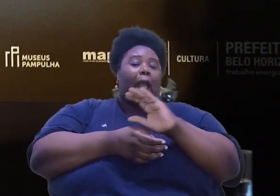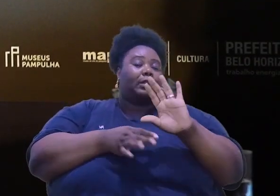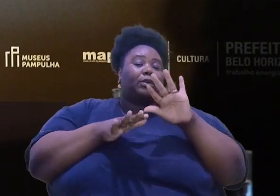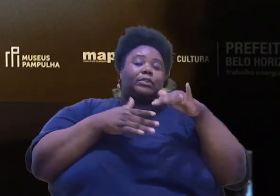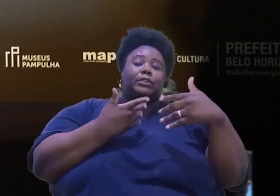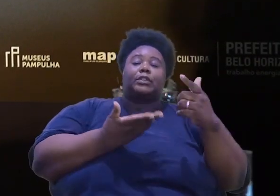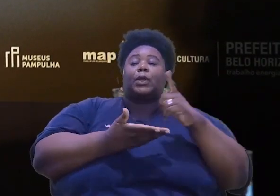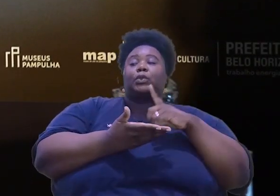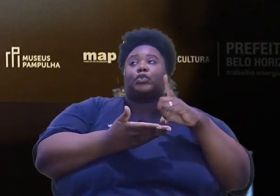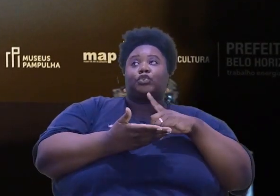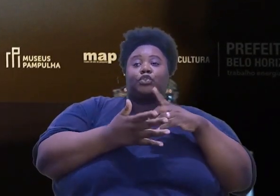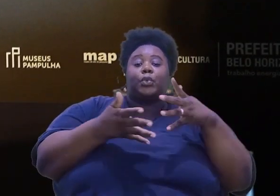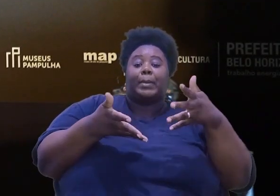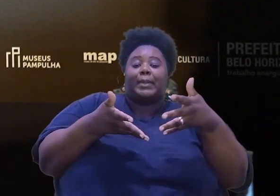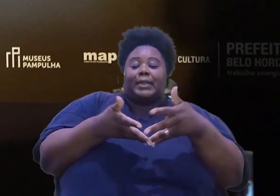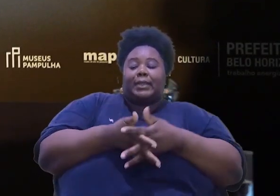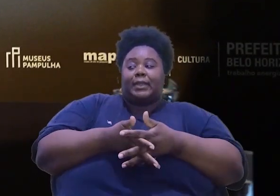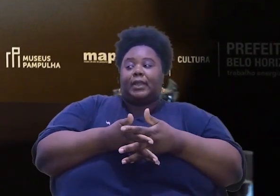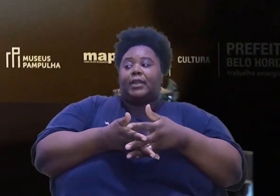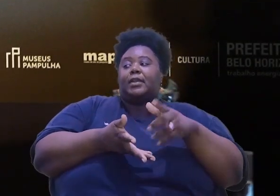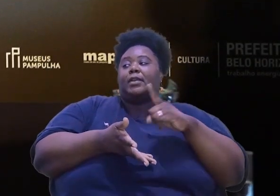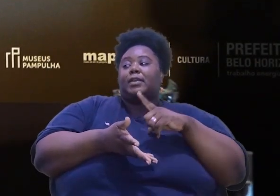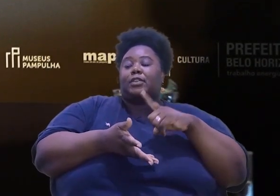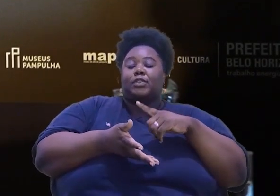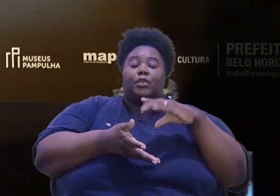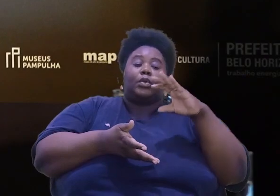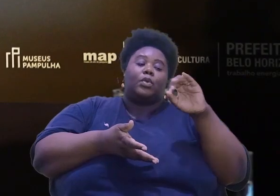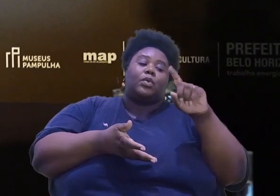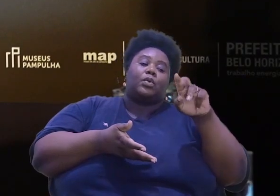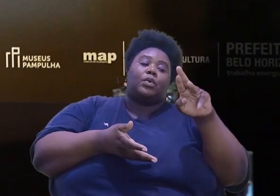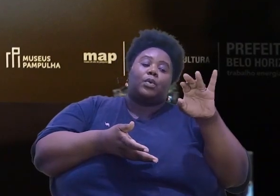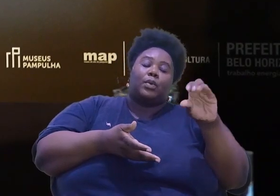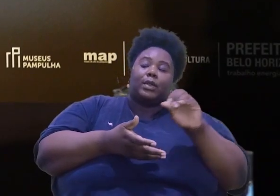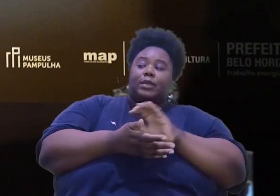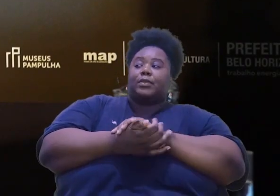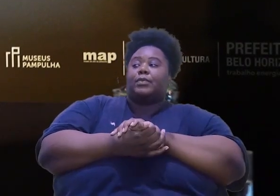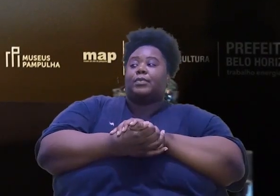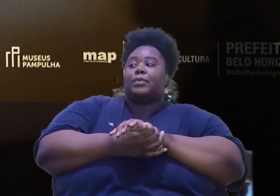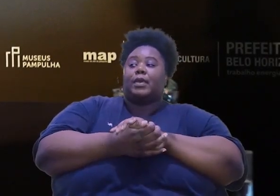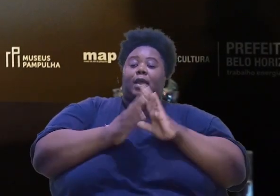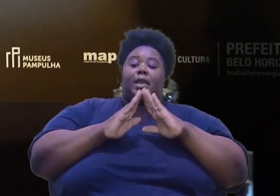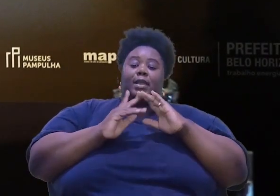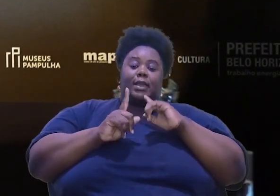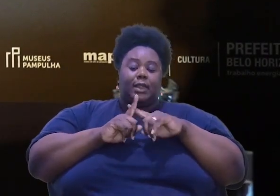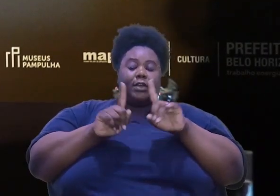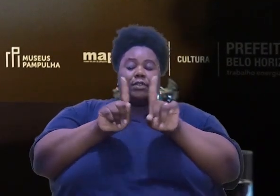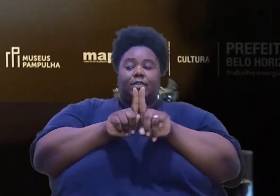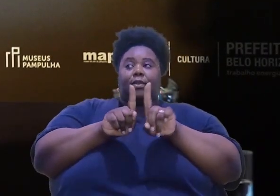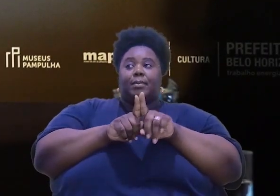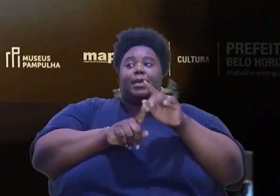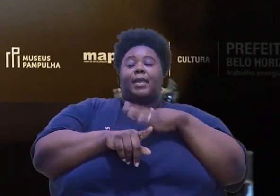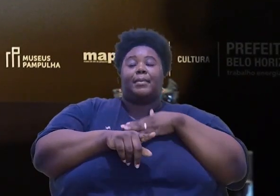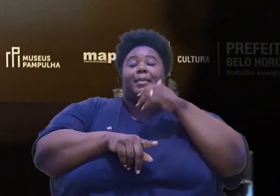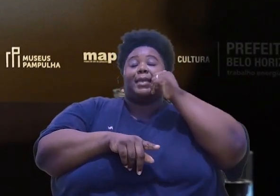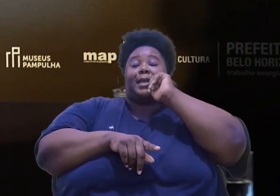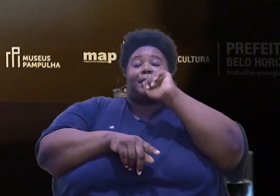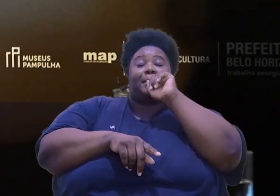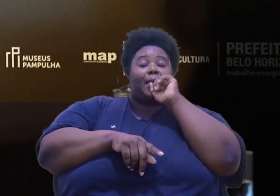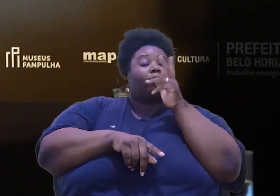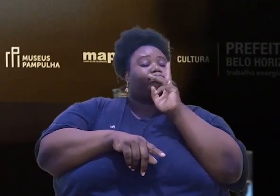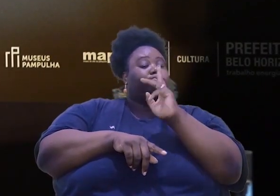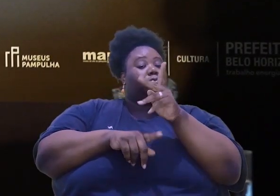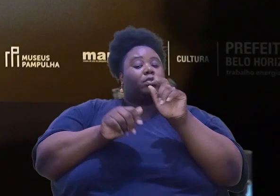tinha o presépio, tinha o Colégio Arnaldo, como tinha a igreja. E a minha mãe